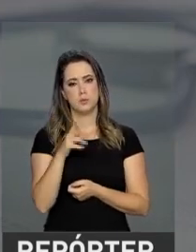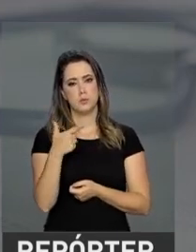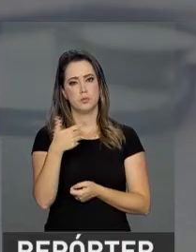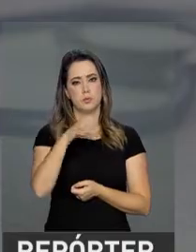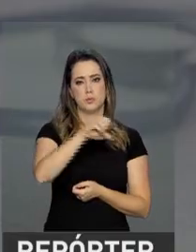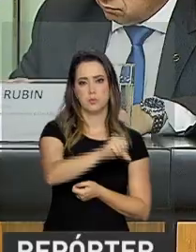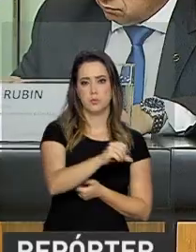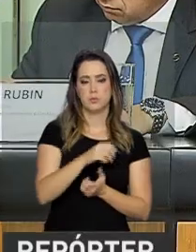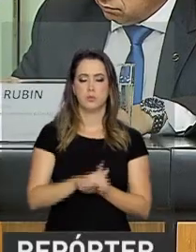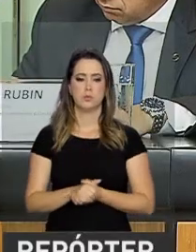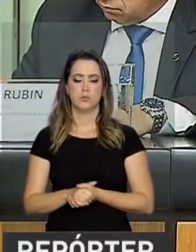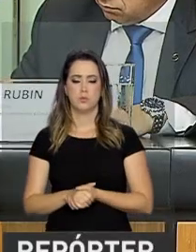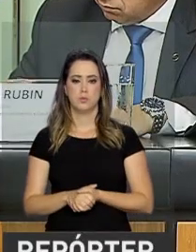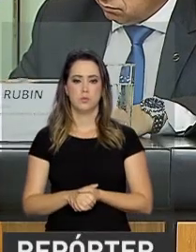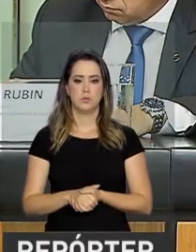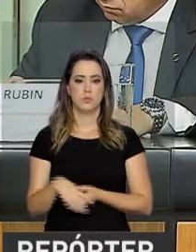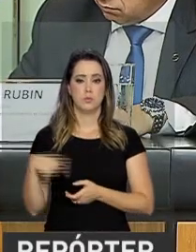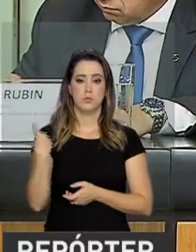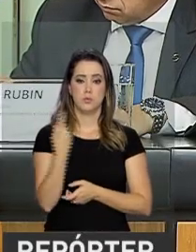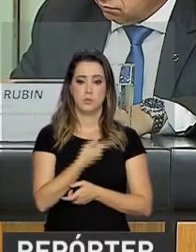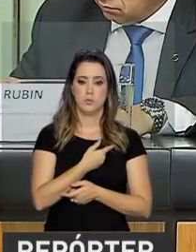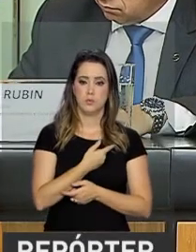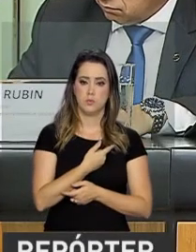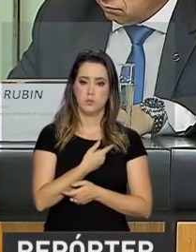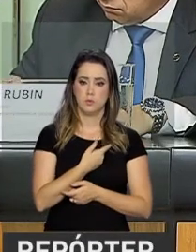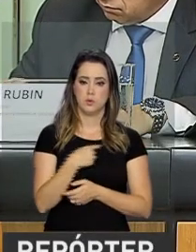2009 no mundo